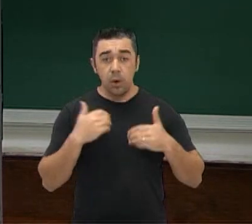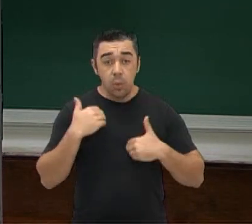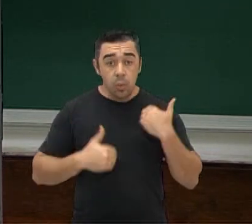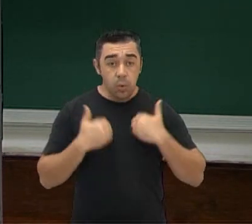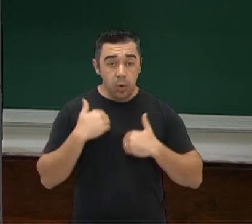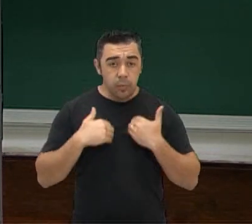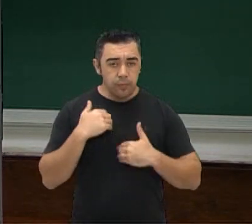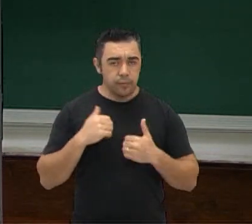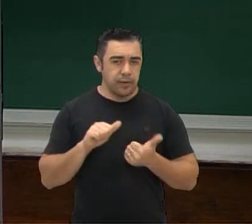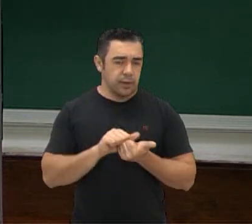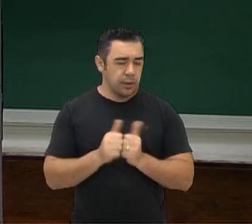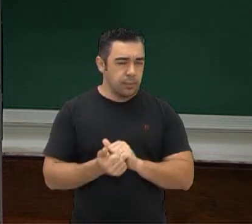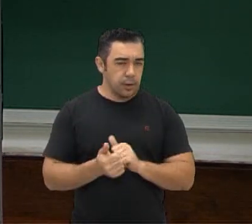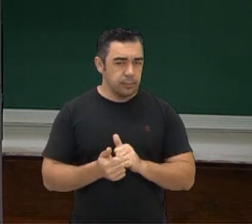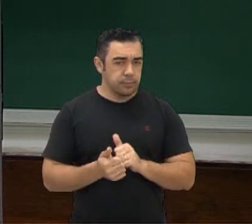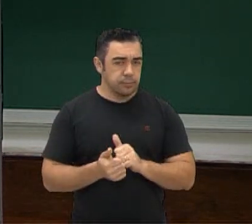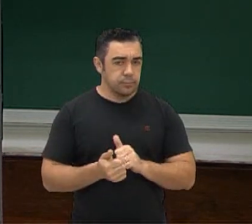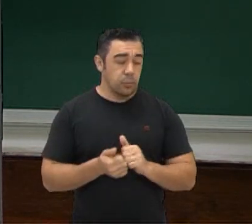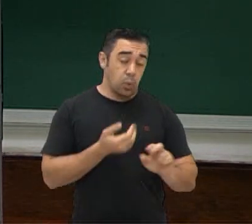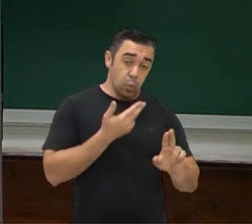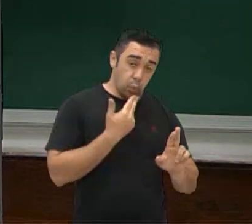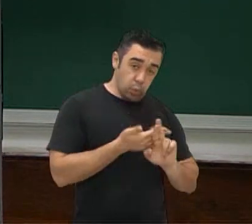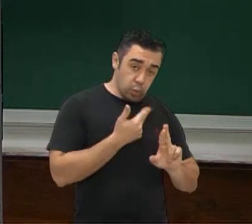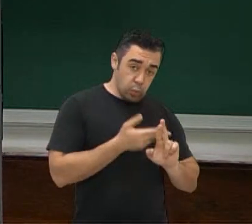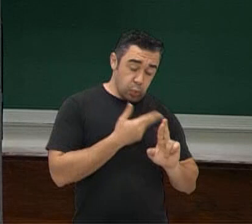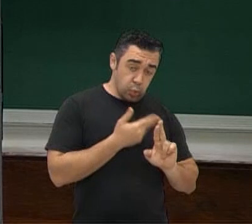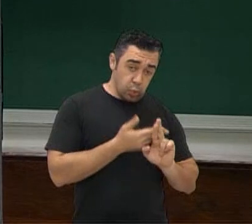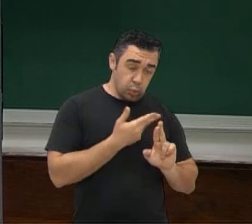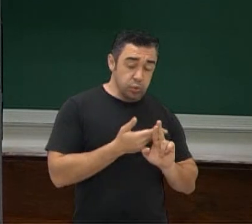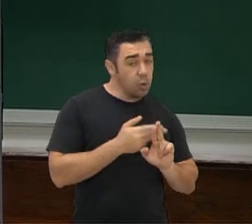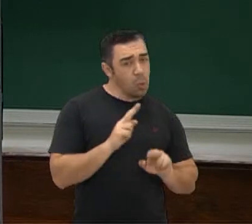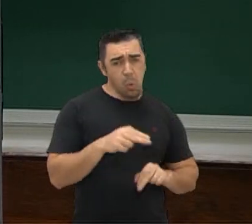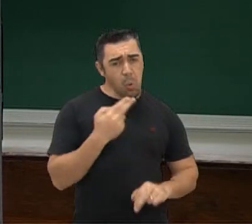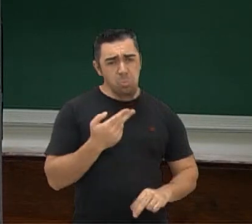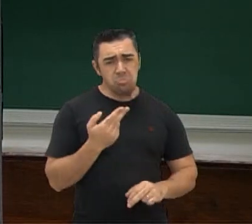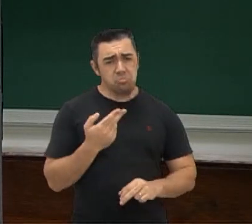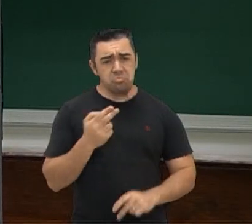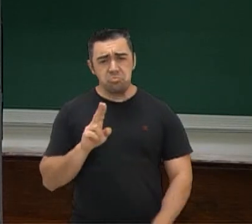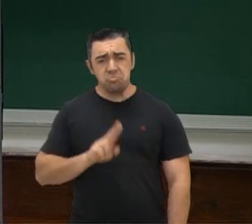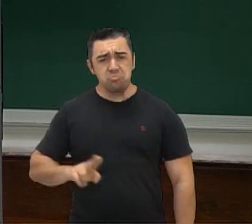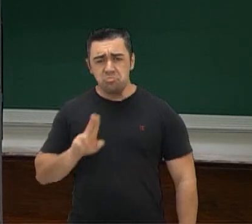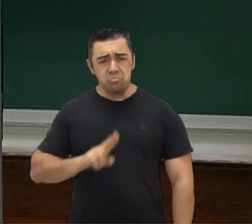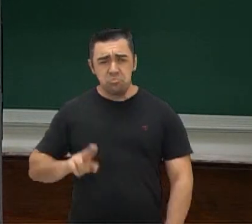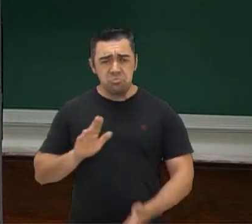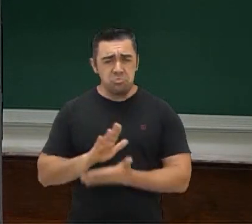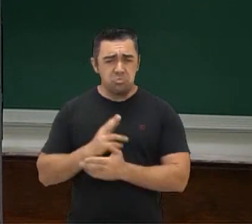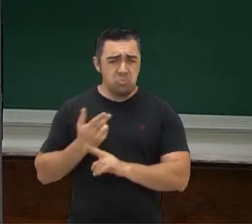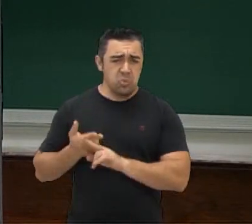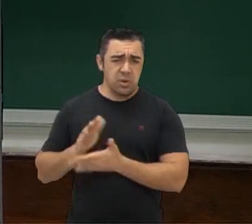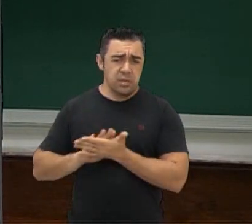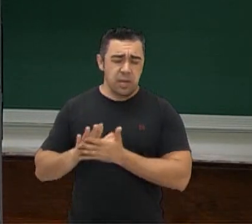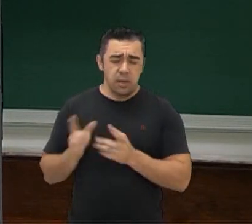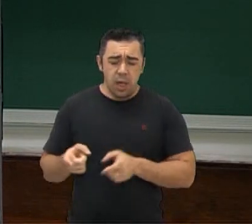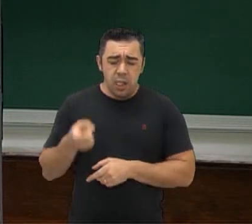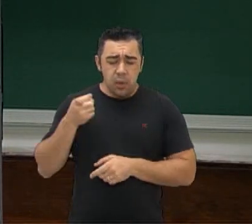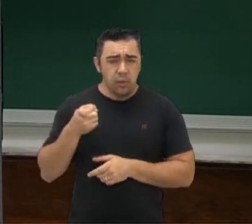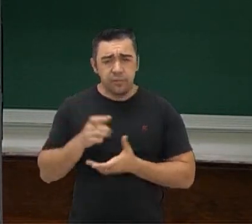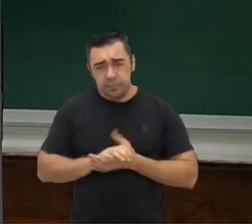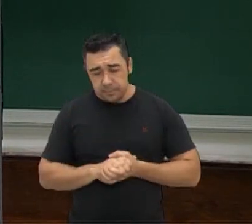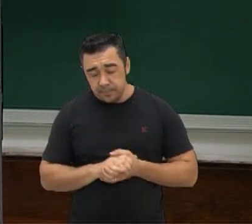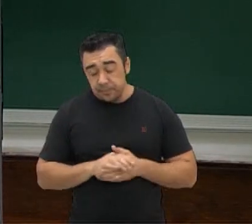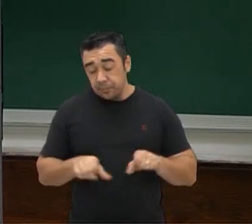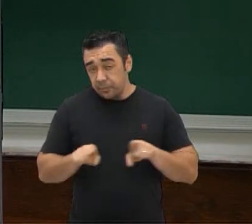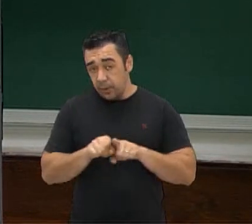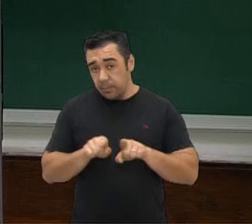de acordo com a necessidade, pelo uso demasiado de uma estrutura ou pelo não uso quando atrofia a estrutura. E ainda falava ali